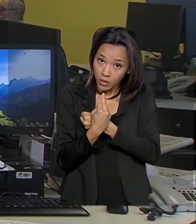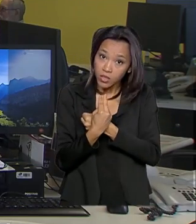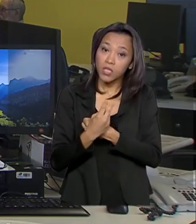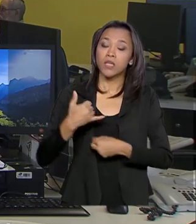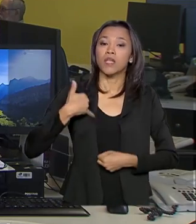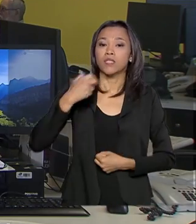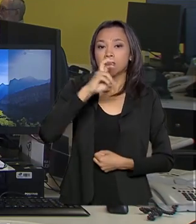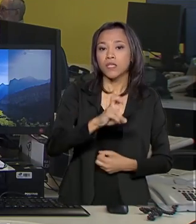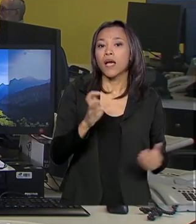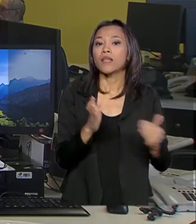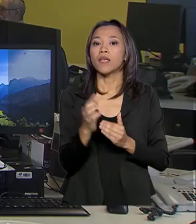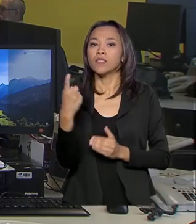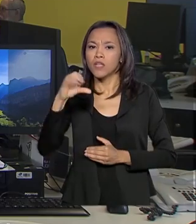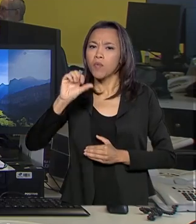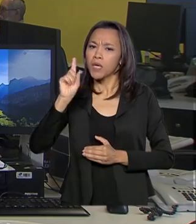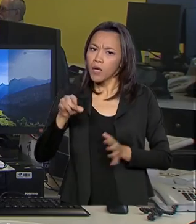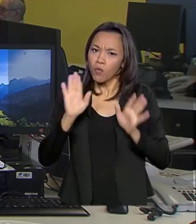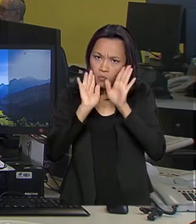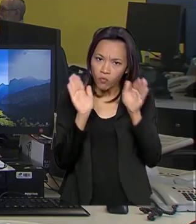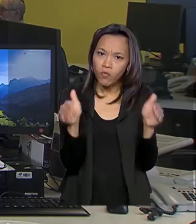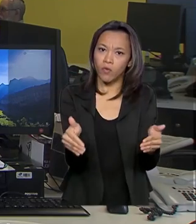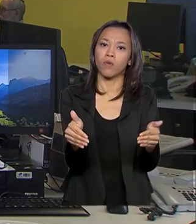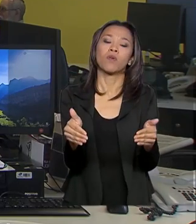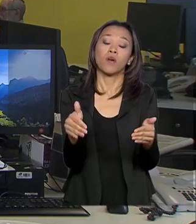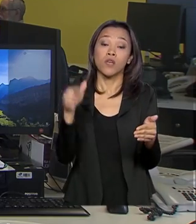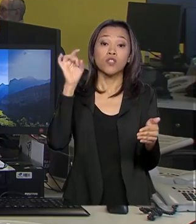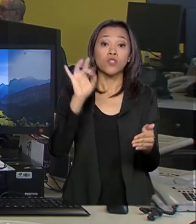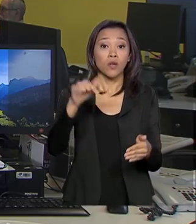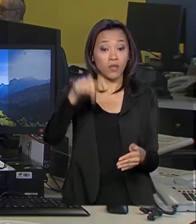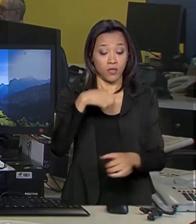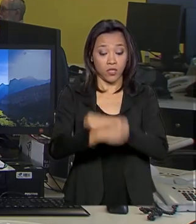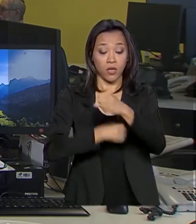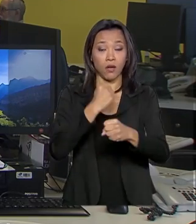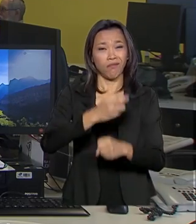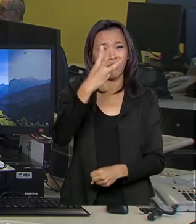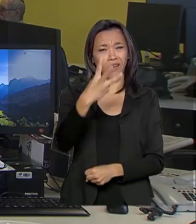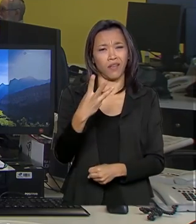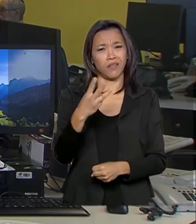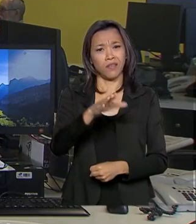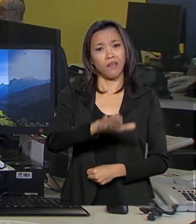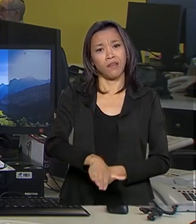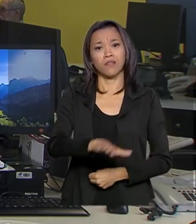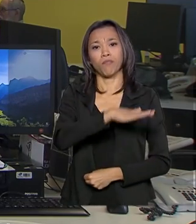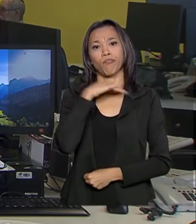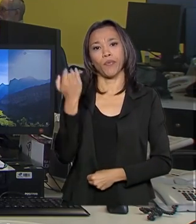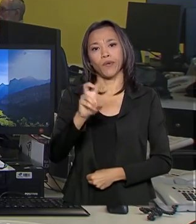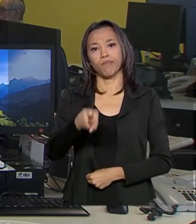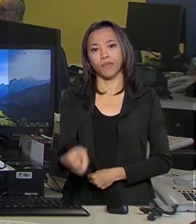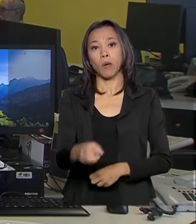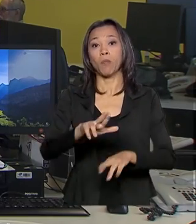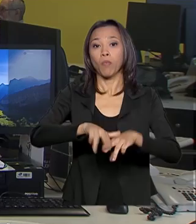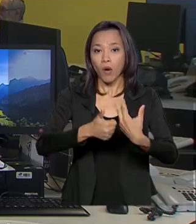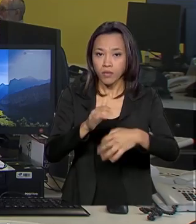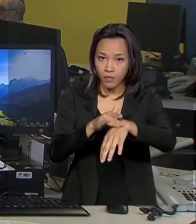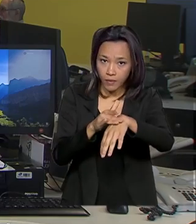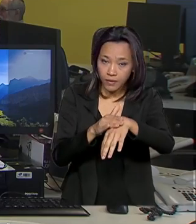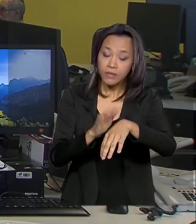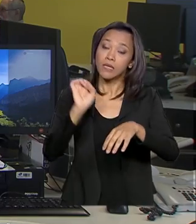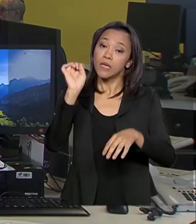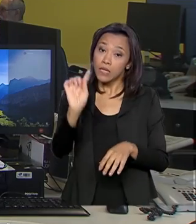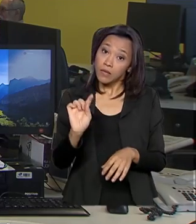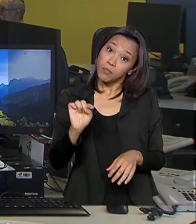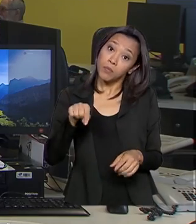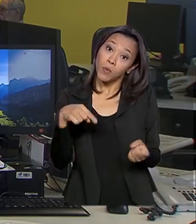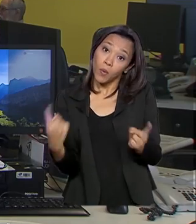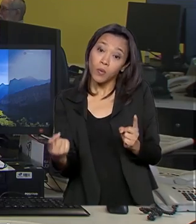19 anos, que são o alvo da campanha. Só neste ano, três crianças morreram por causa do sarampo. Por outro lado, desde o início